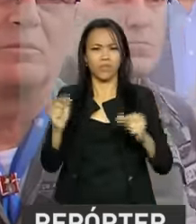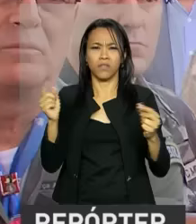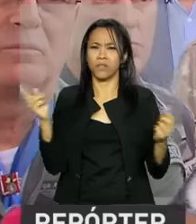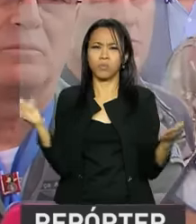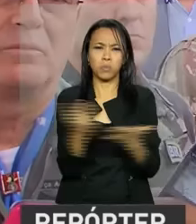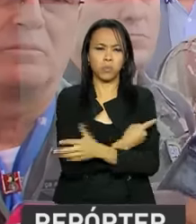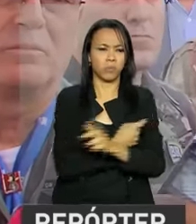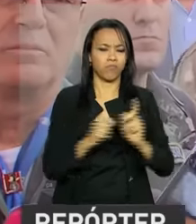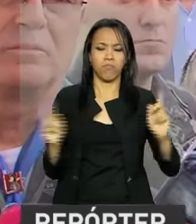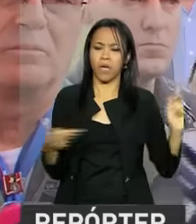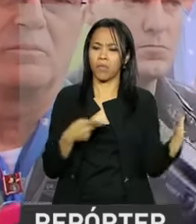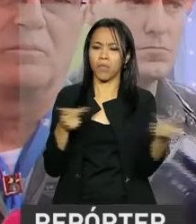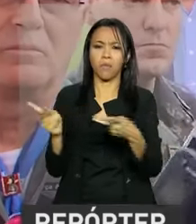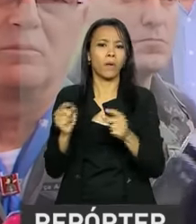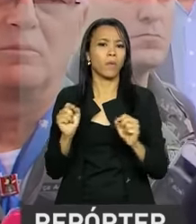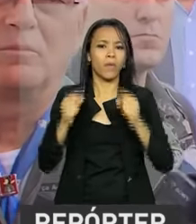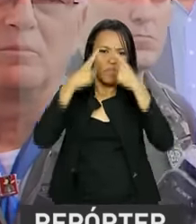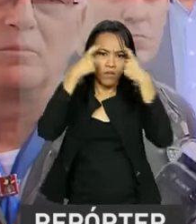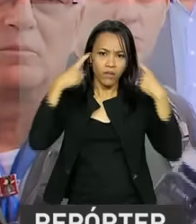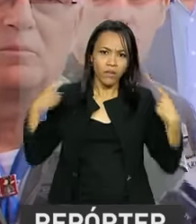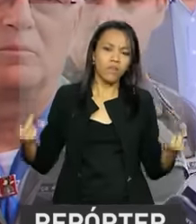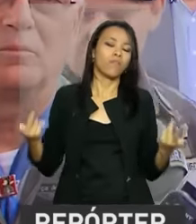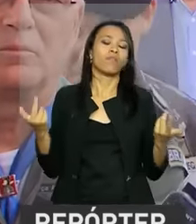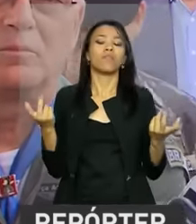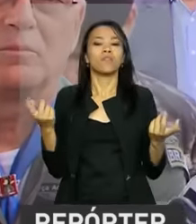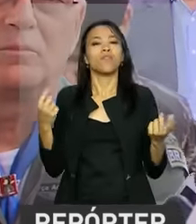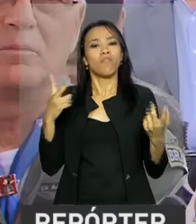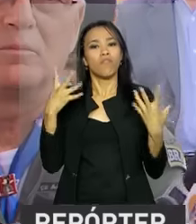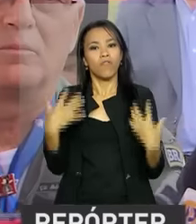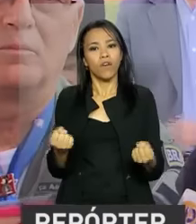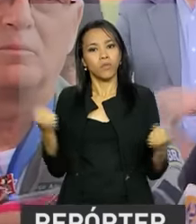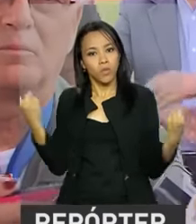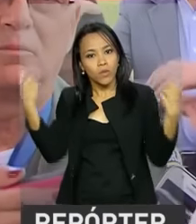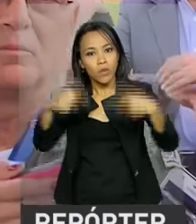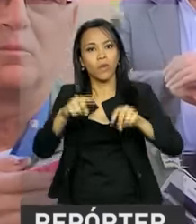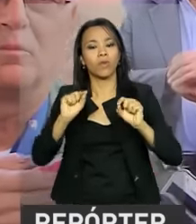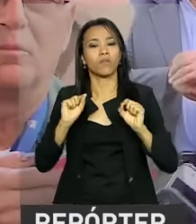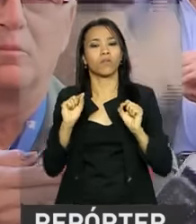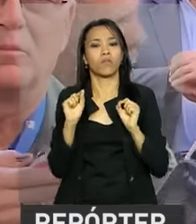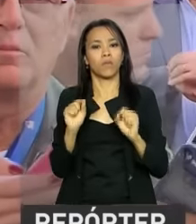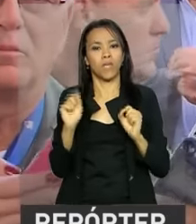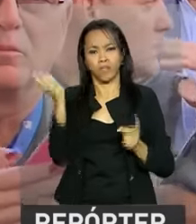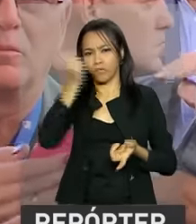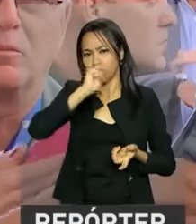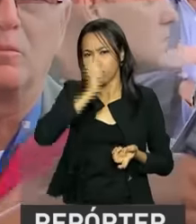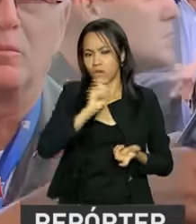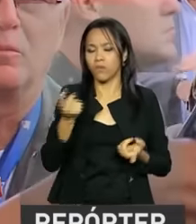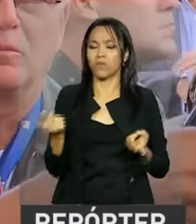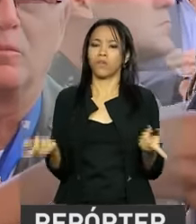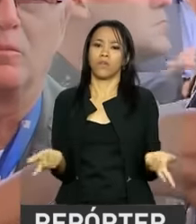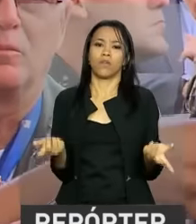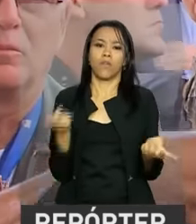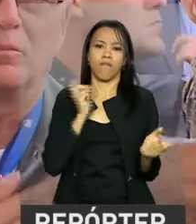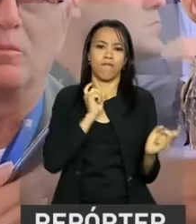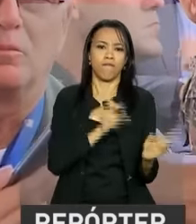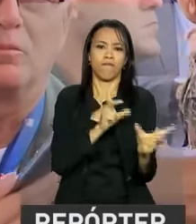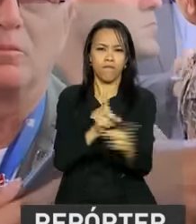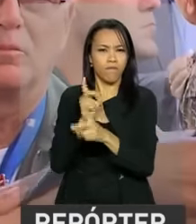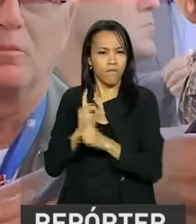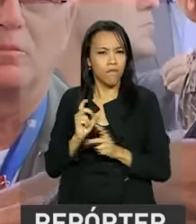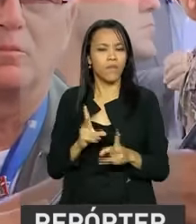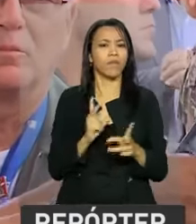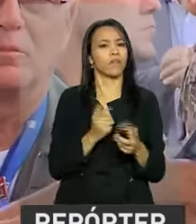criminalidade vamos conseguir combater aqui no seu início as drogas o contrabando